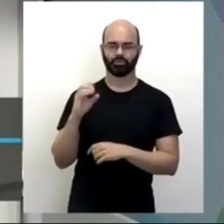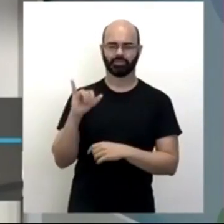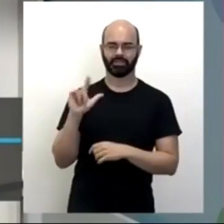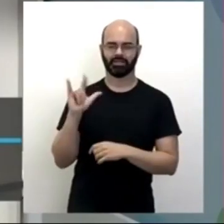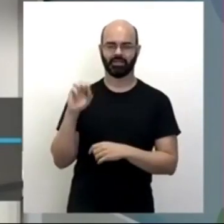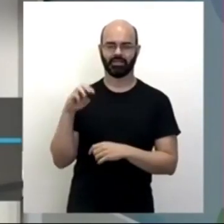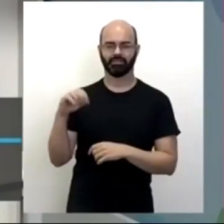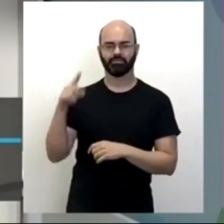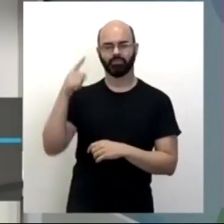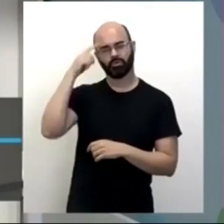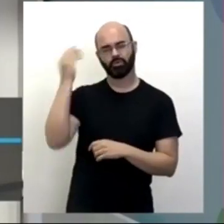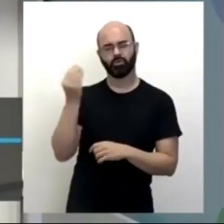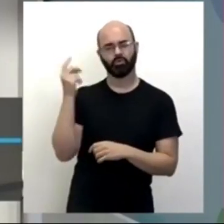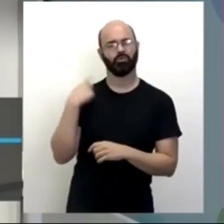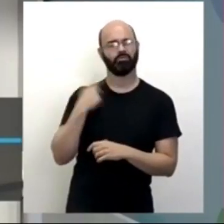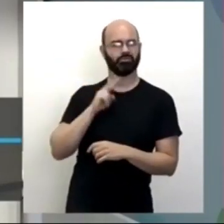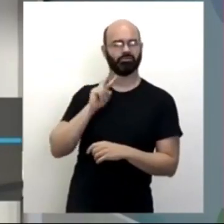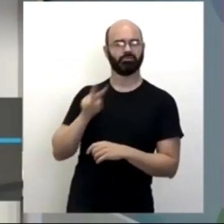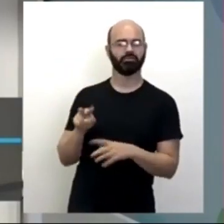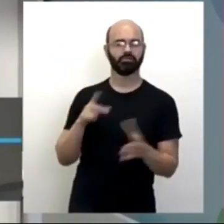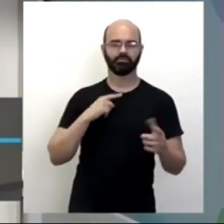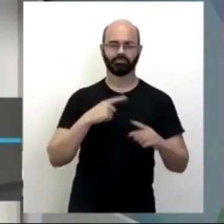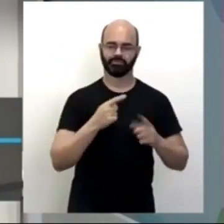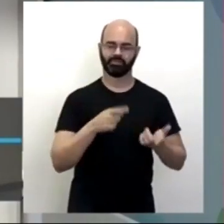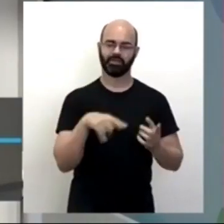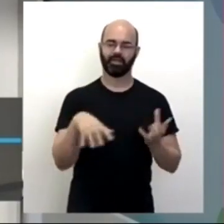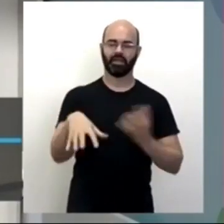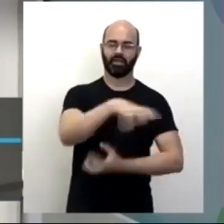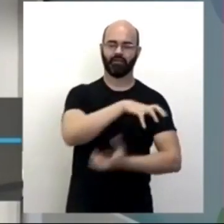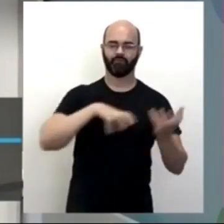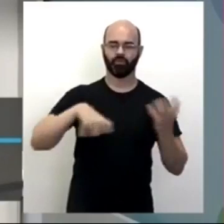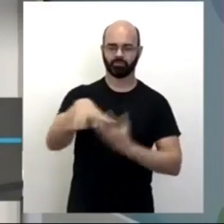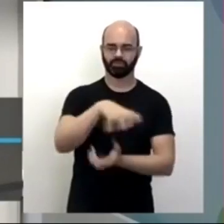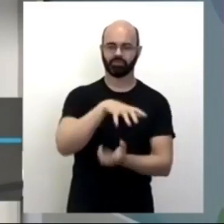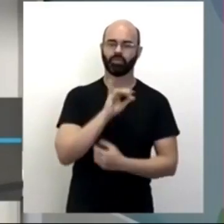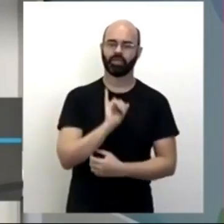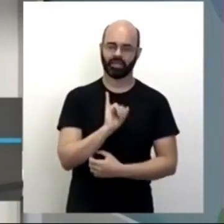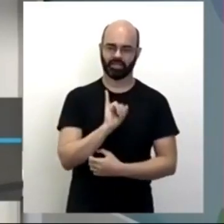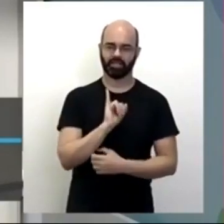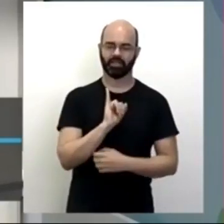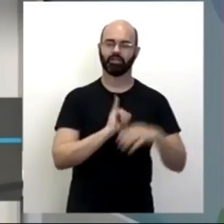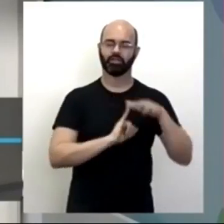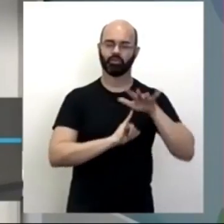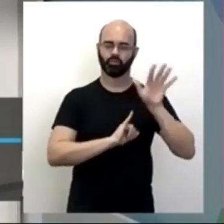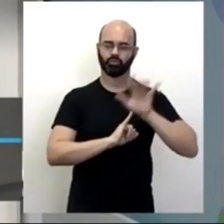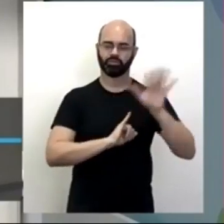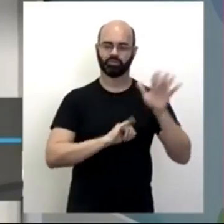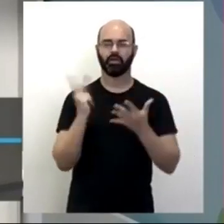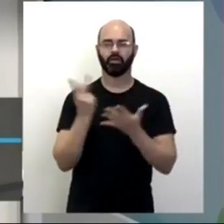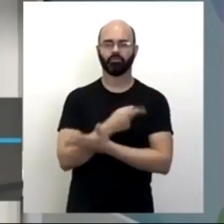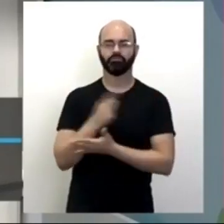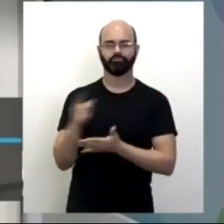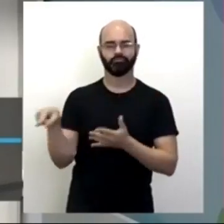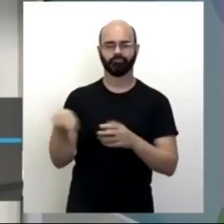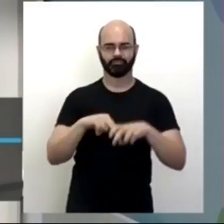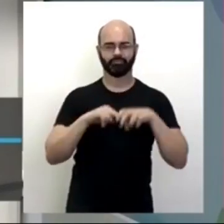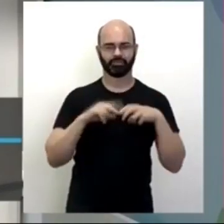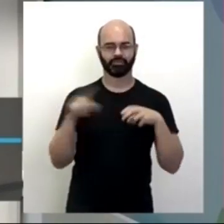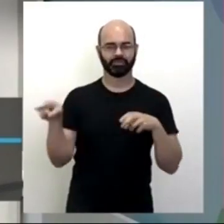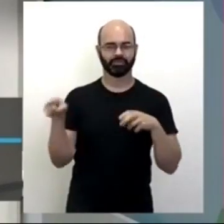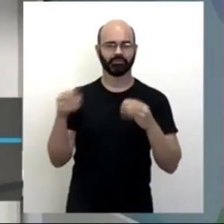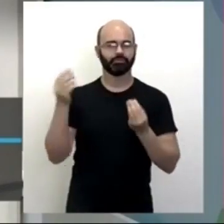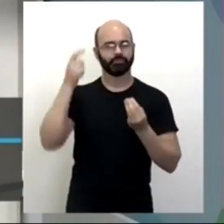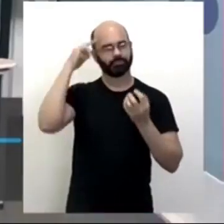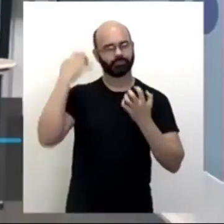às situações degradantes que a Revolução Industrial criou. Nesse sentido, é importante pensarmos no sentimento de